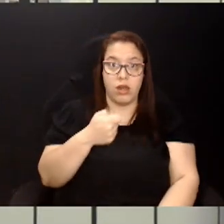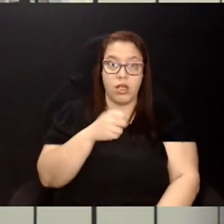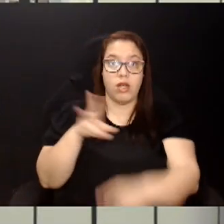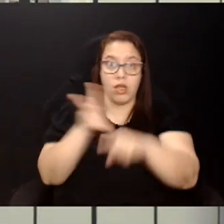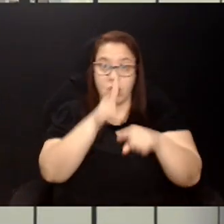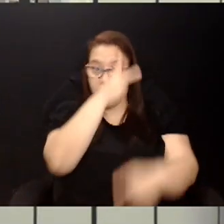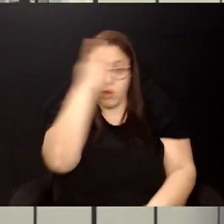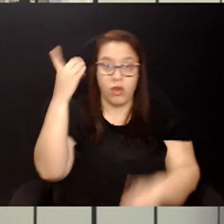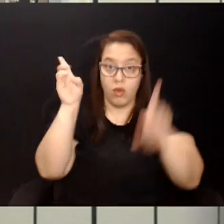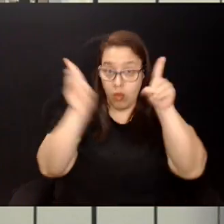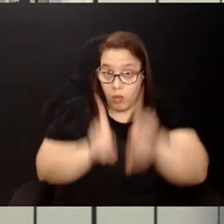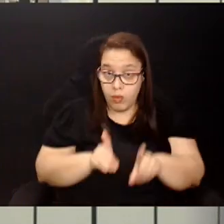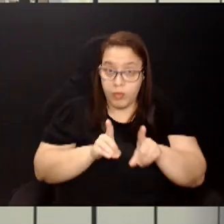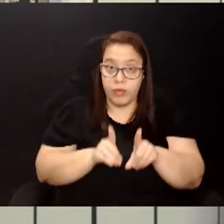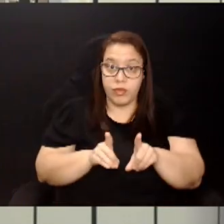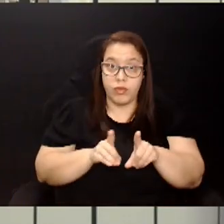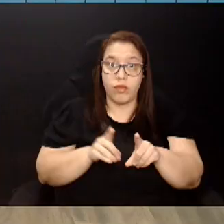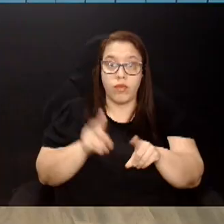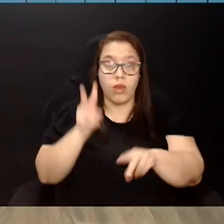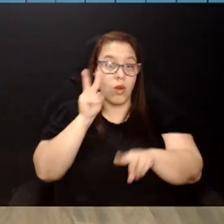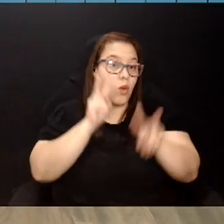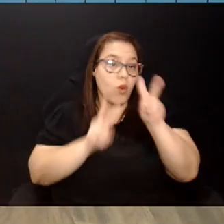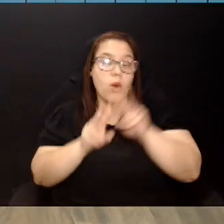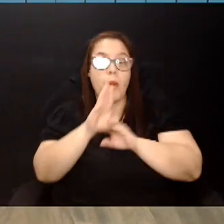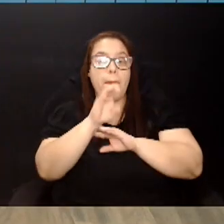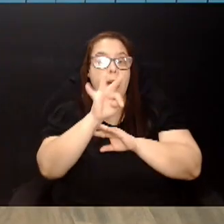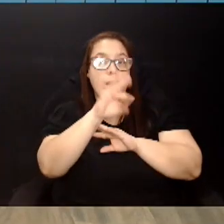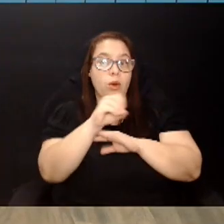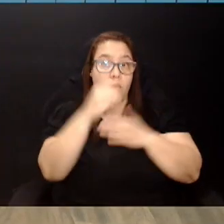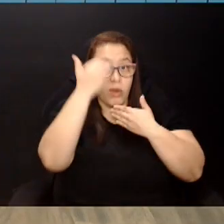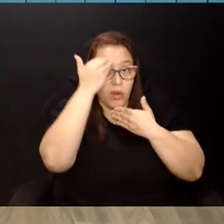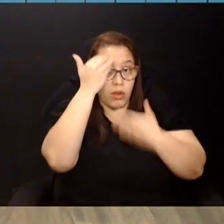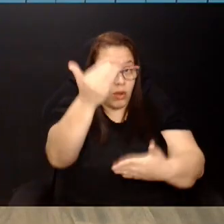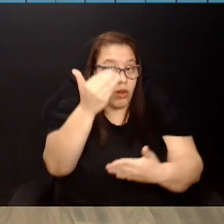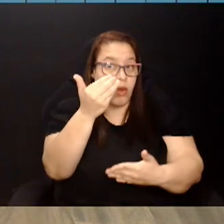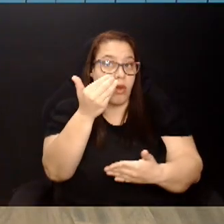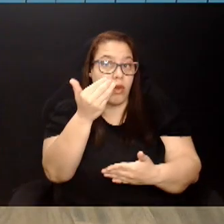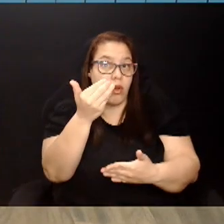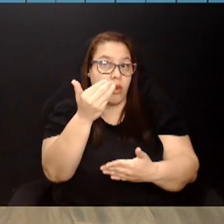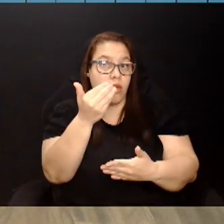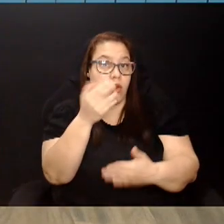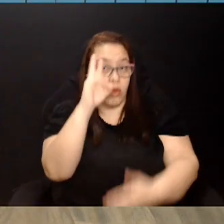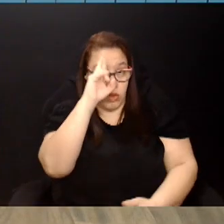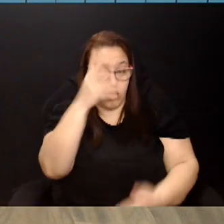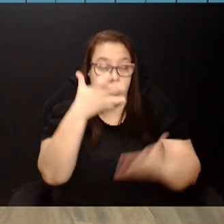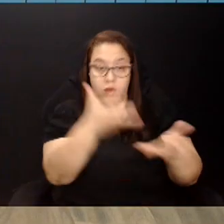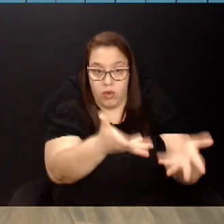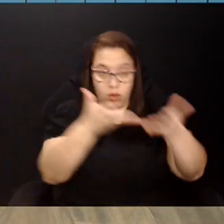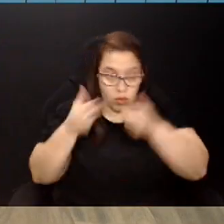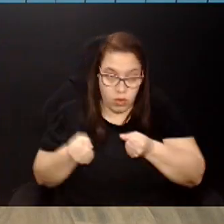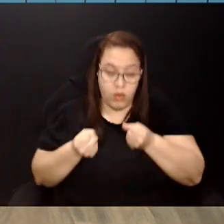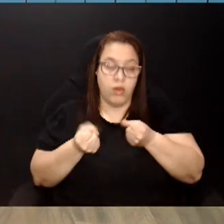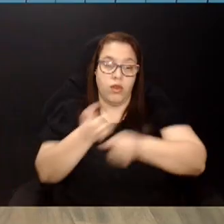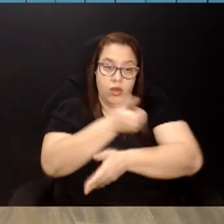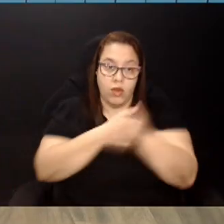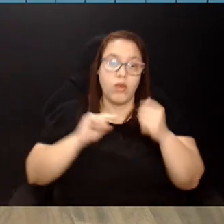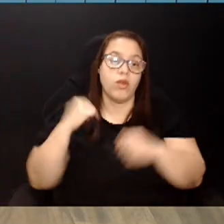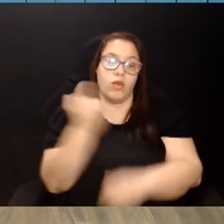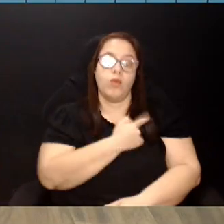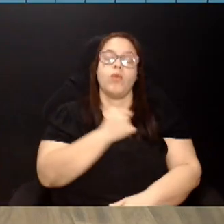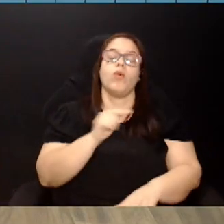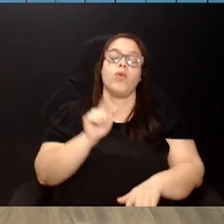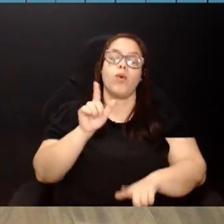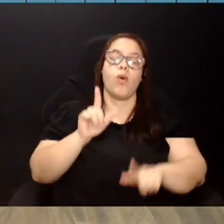com Deficiência Visual. Então, Beto, muito obrigado pelo senhor ter aceito o convite para participar aqui do nosso telejornal, do